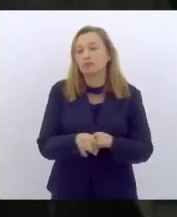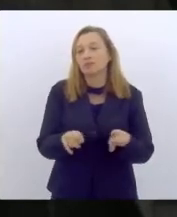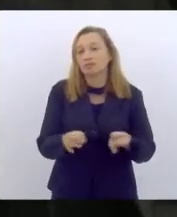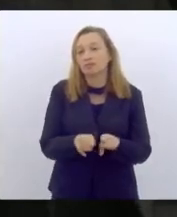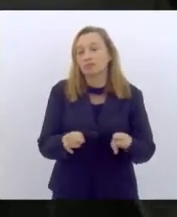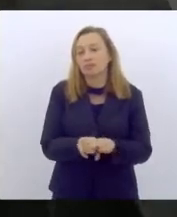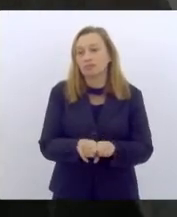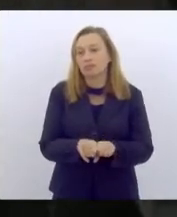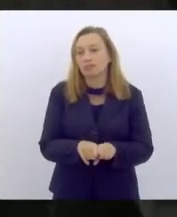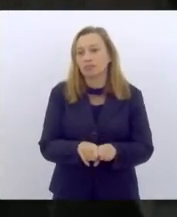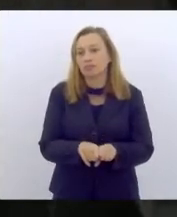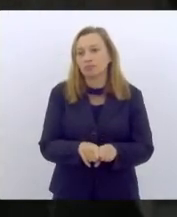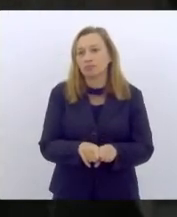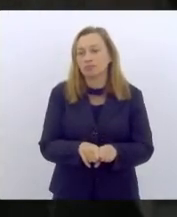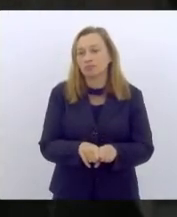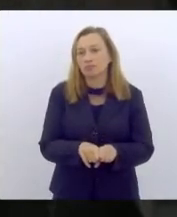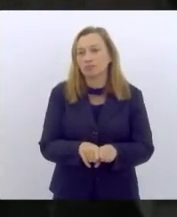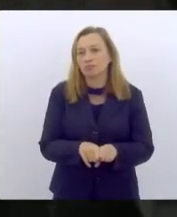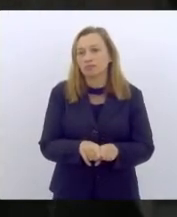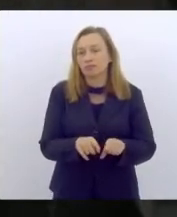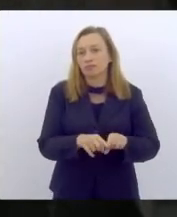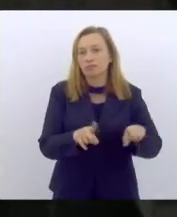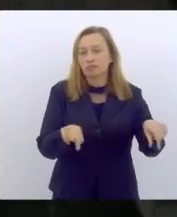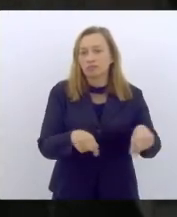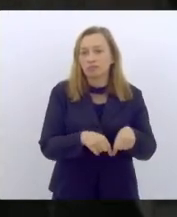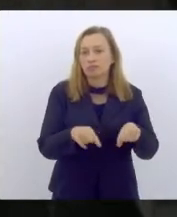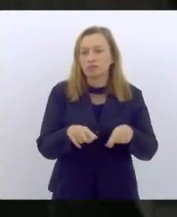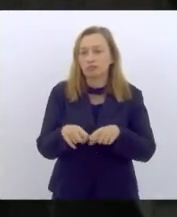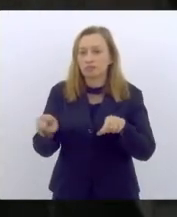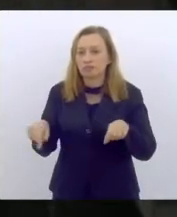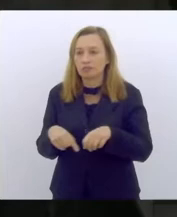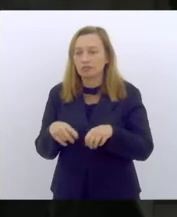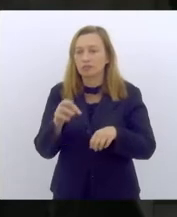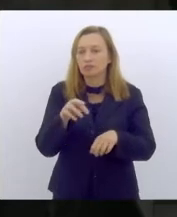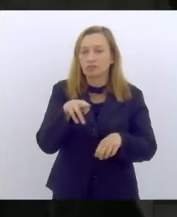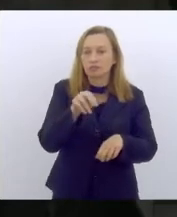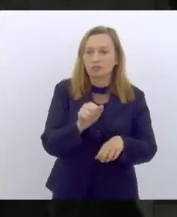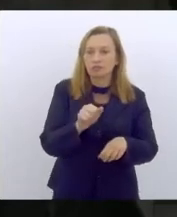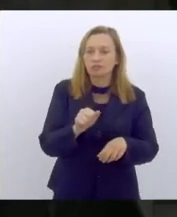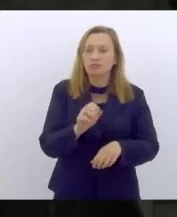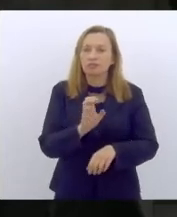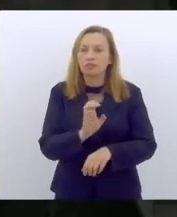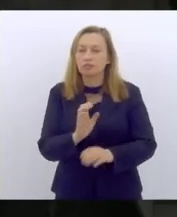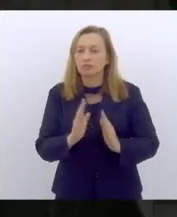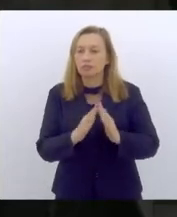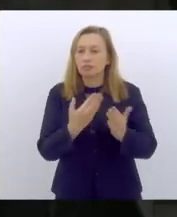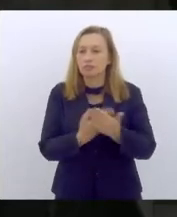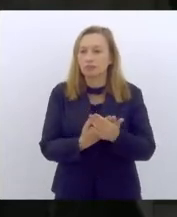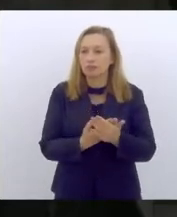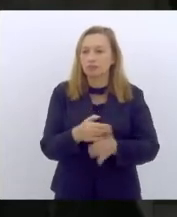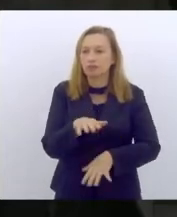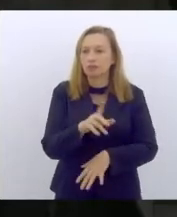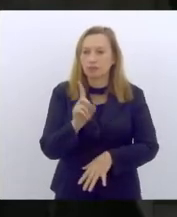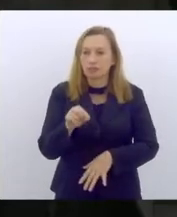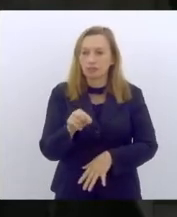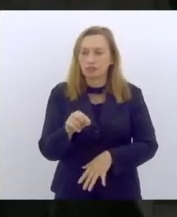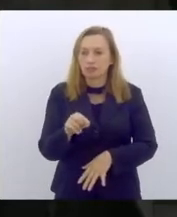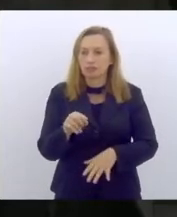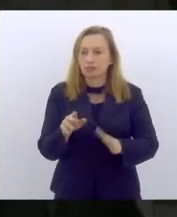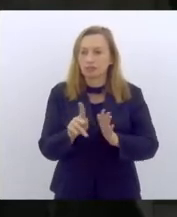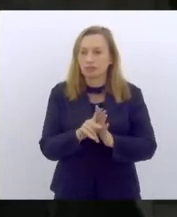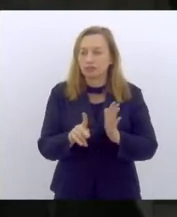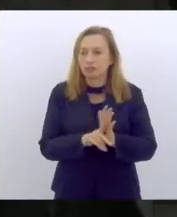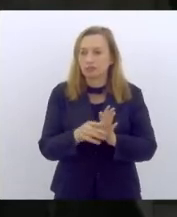com adensamento das turmas que tenham nessa escola da rede então é um projeto belíssimo